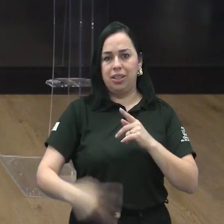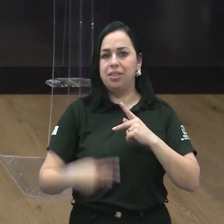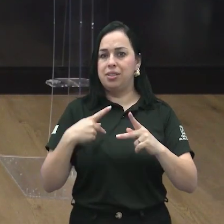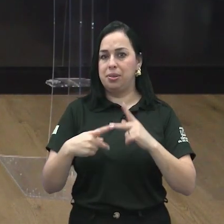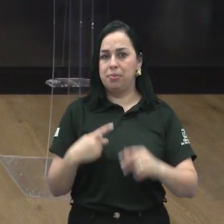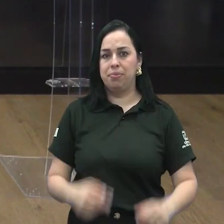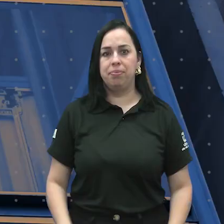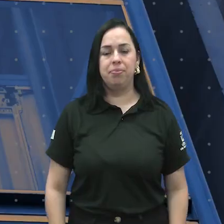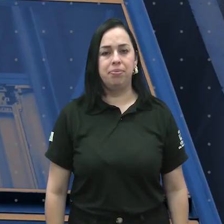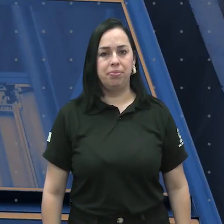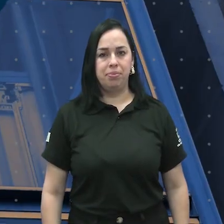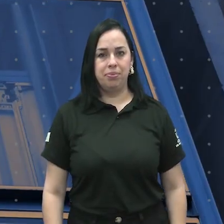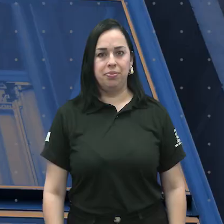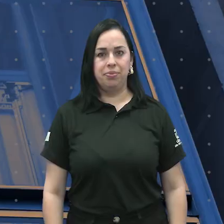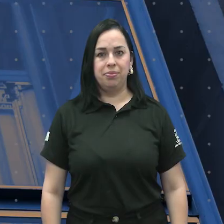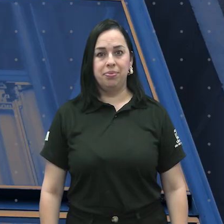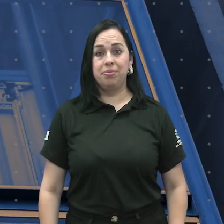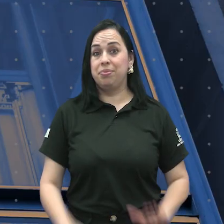de São José.